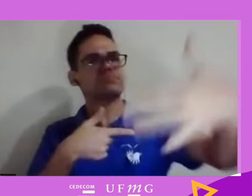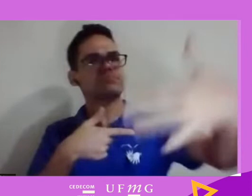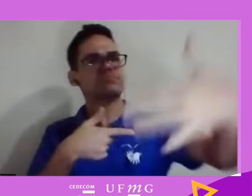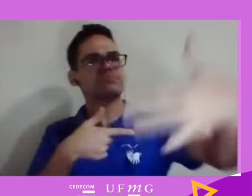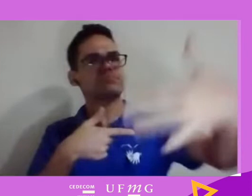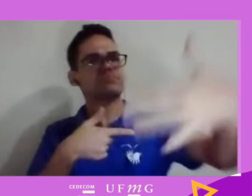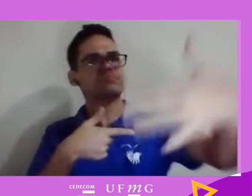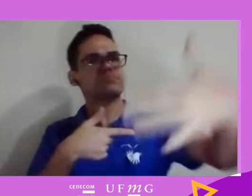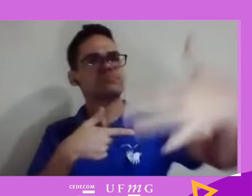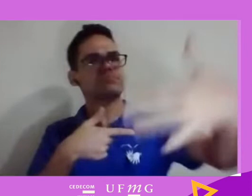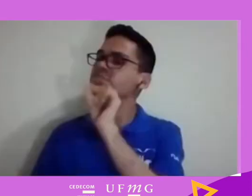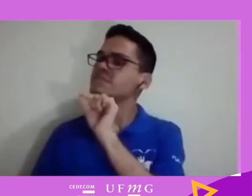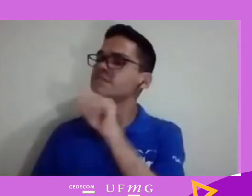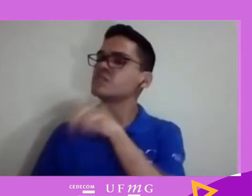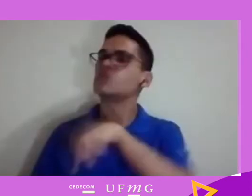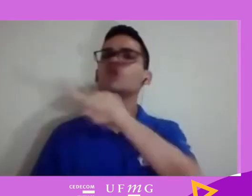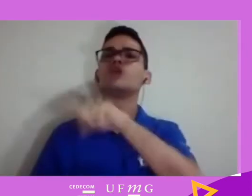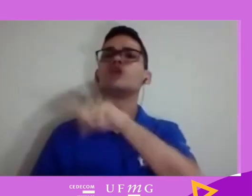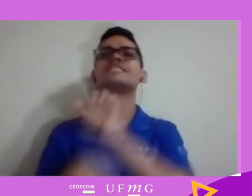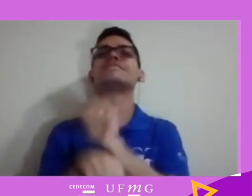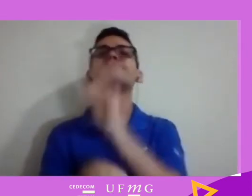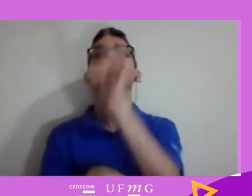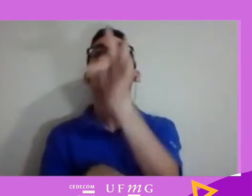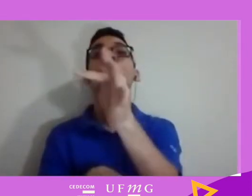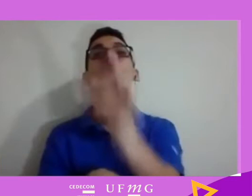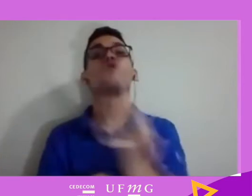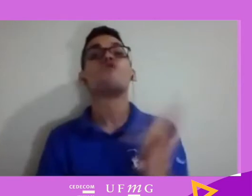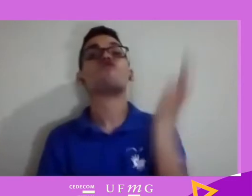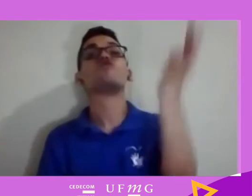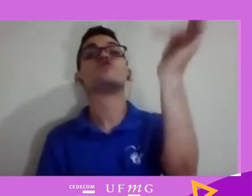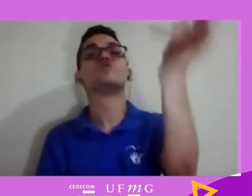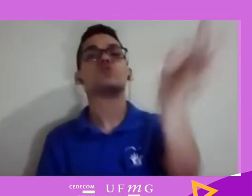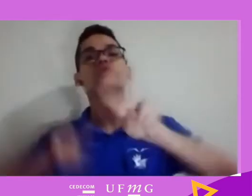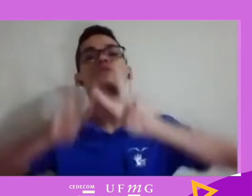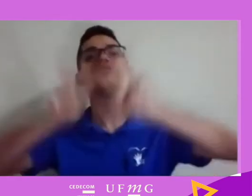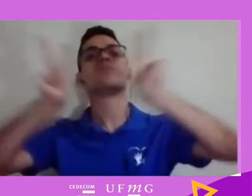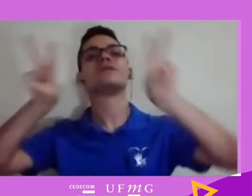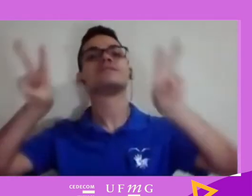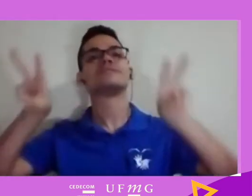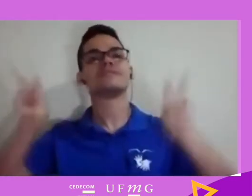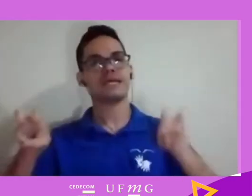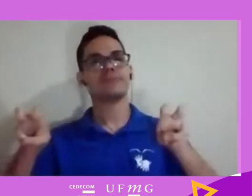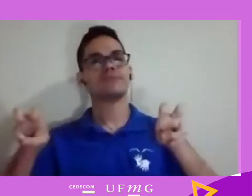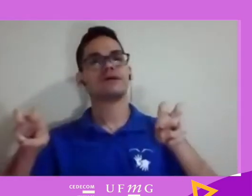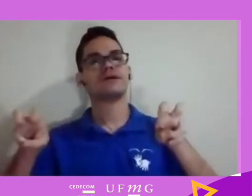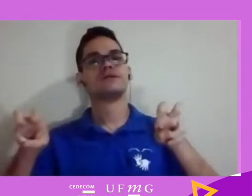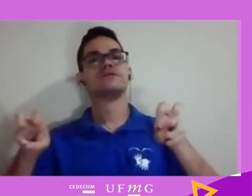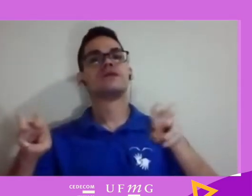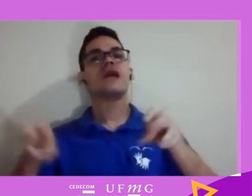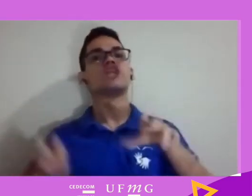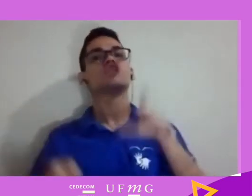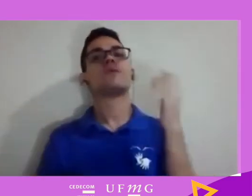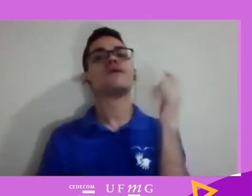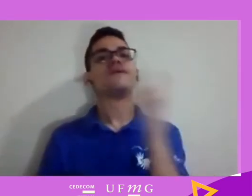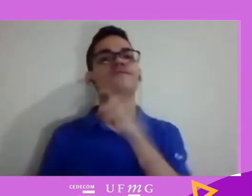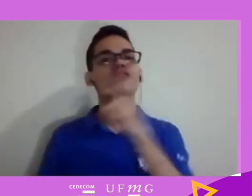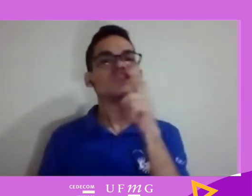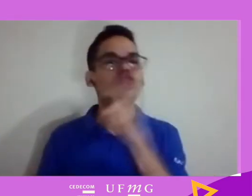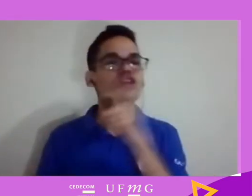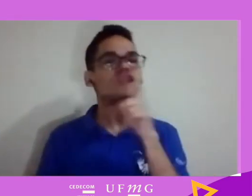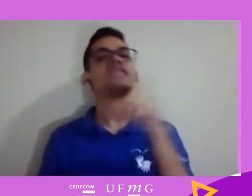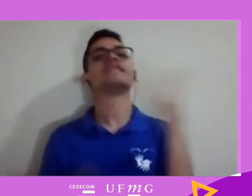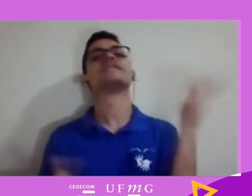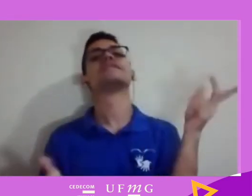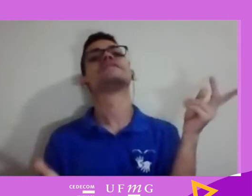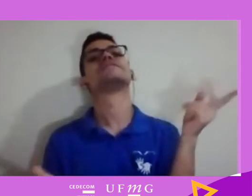né, mas o que você vê como tendência, o que a gente consegue prever daqui para frente desse assunto, quando a gente comenta